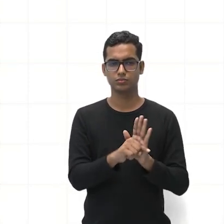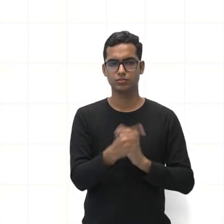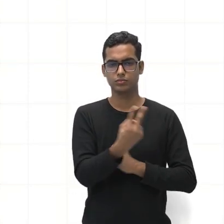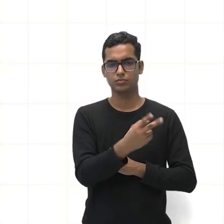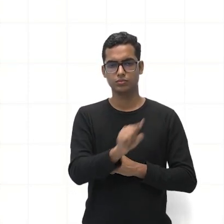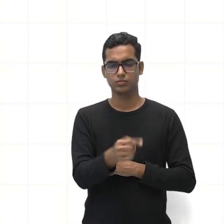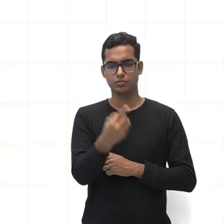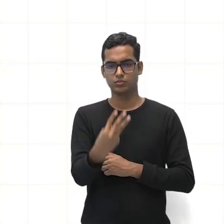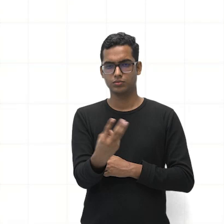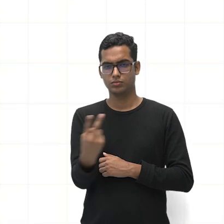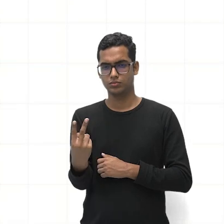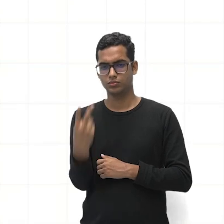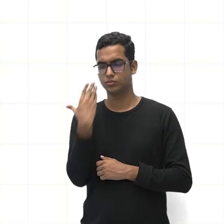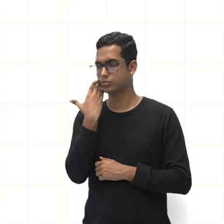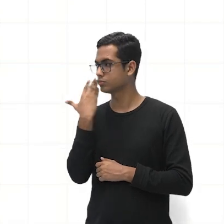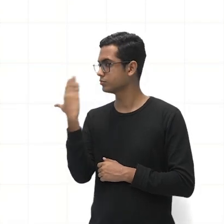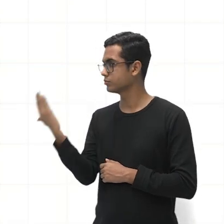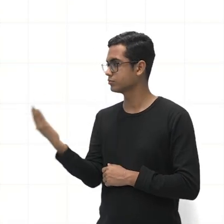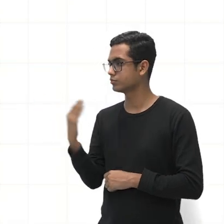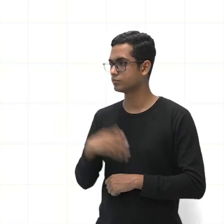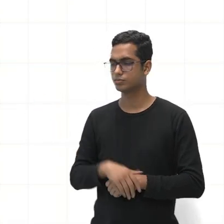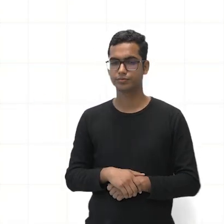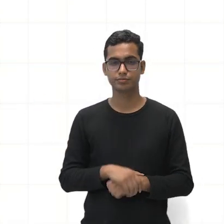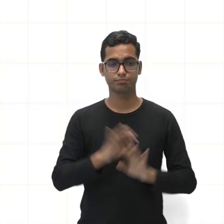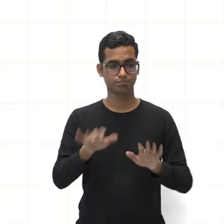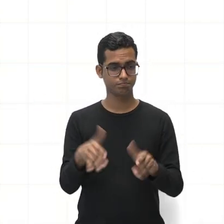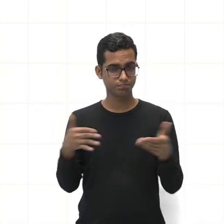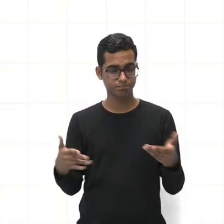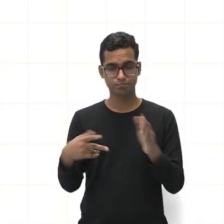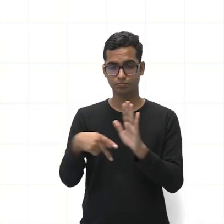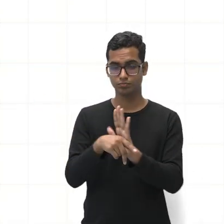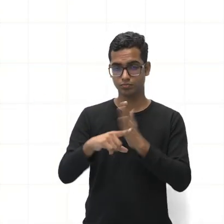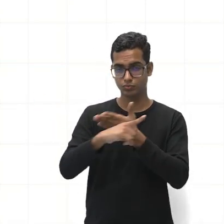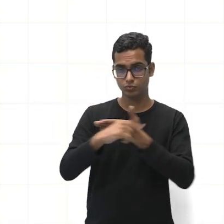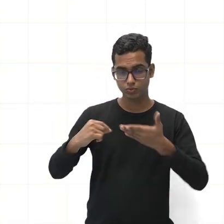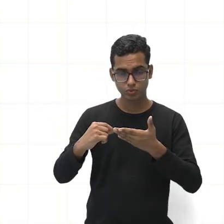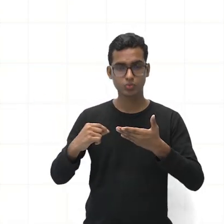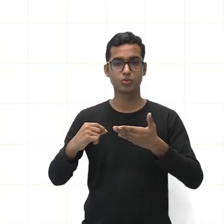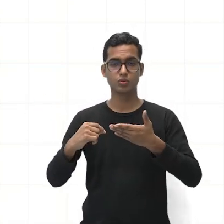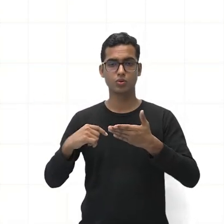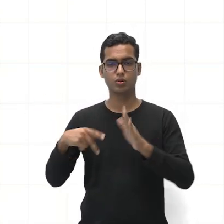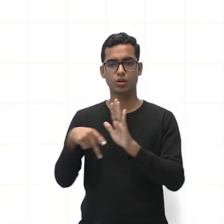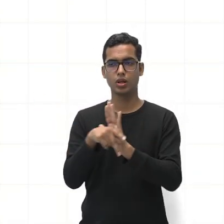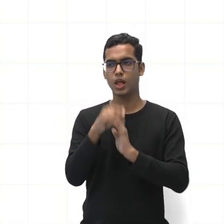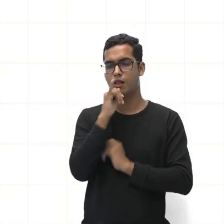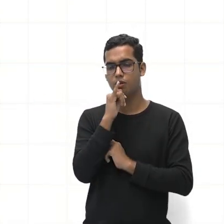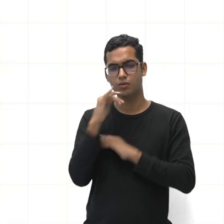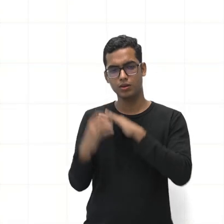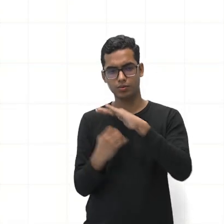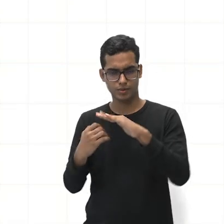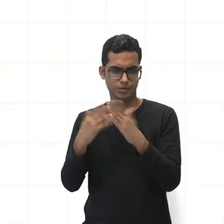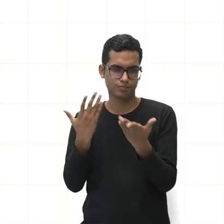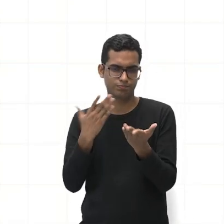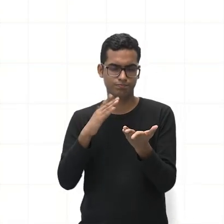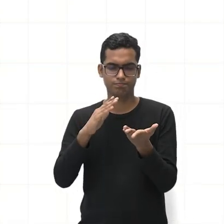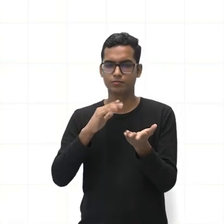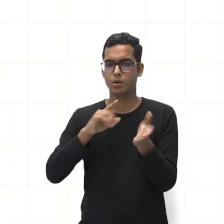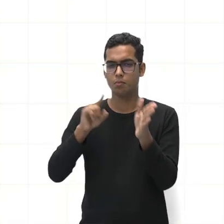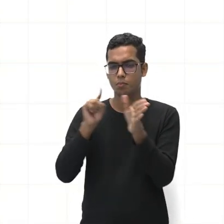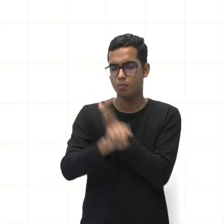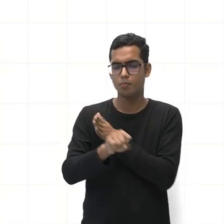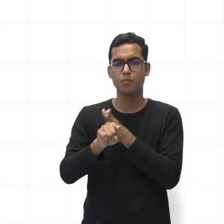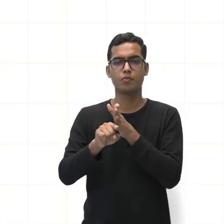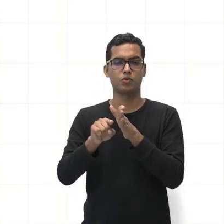2,32. Só uma situação. Então, quando o autor da banca fala que você, né, tem